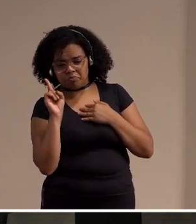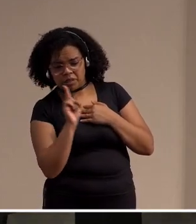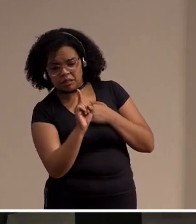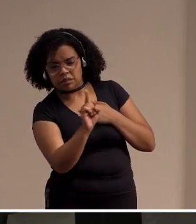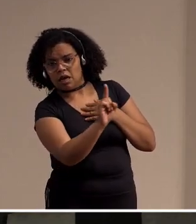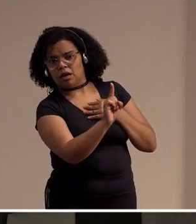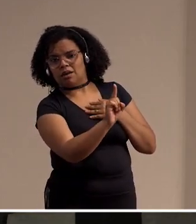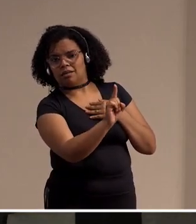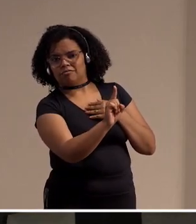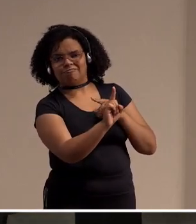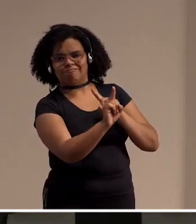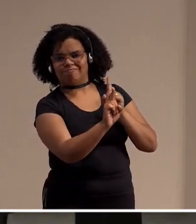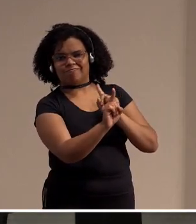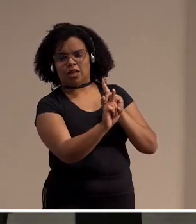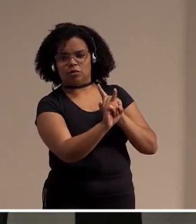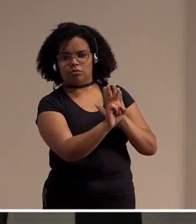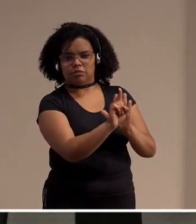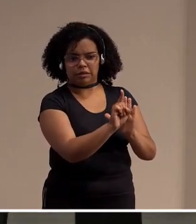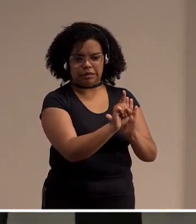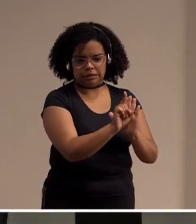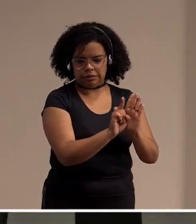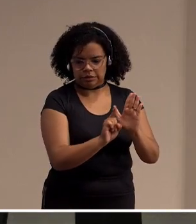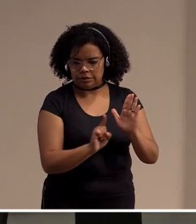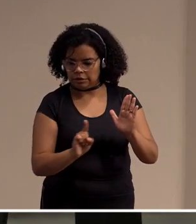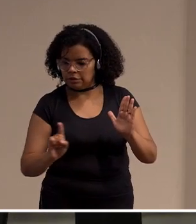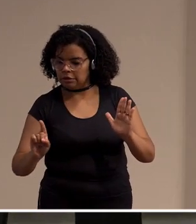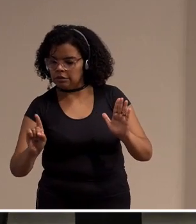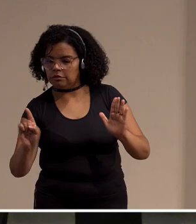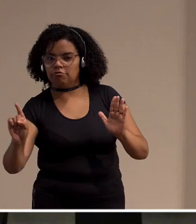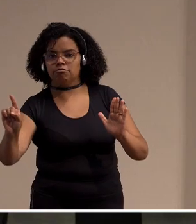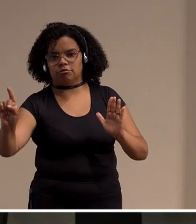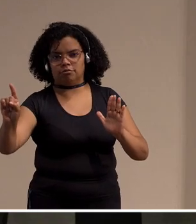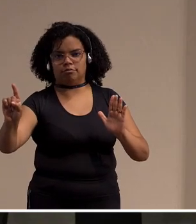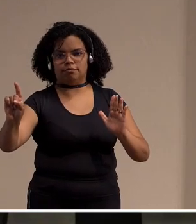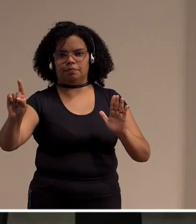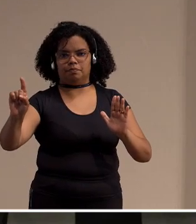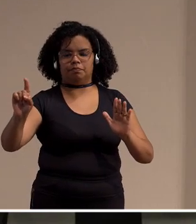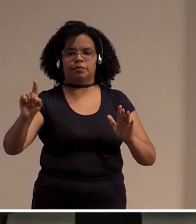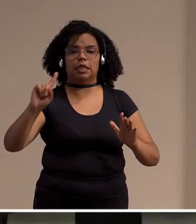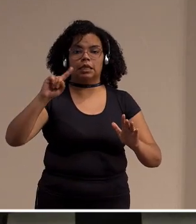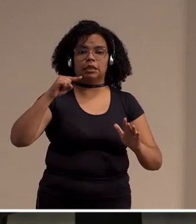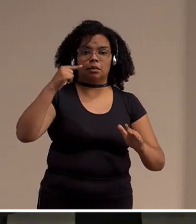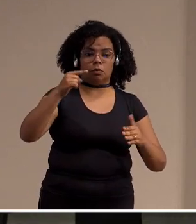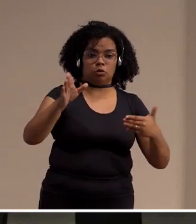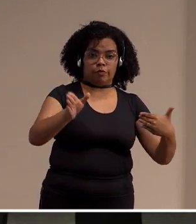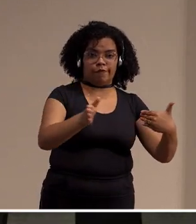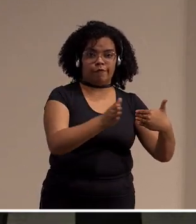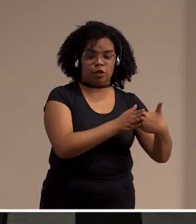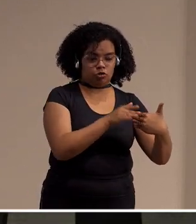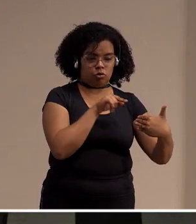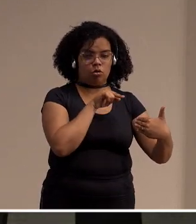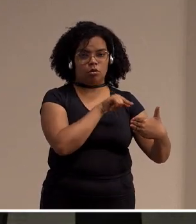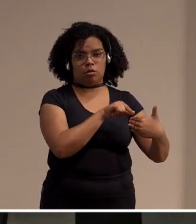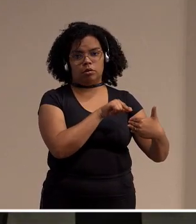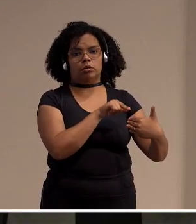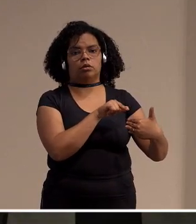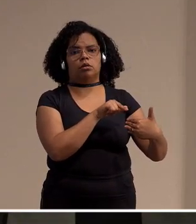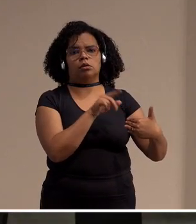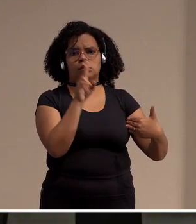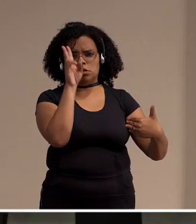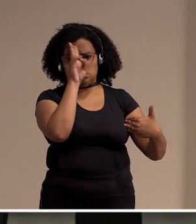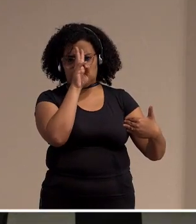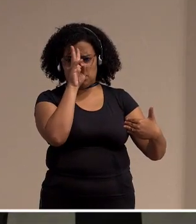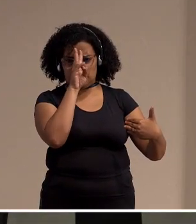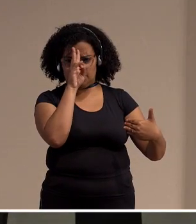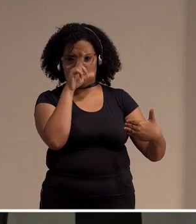gente não passava para aquele bairro, e depois, quando o matadouro ele foi fechado, eu me lembro